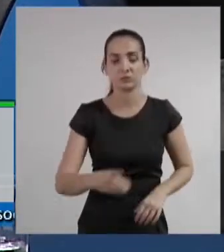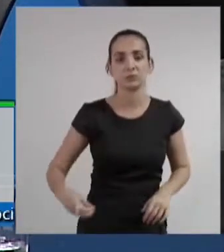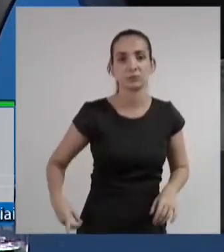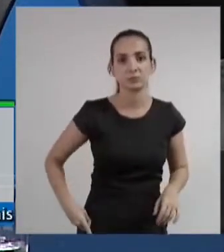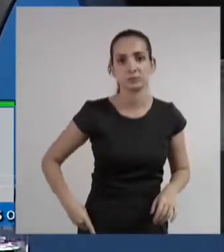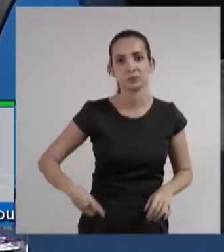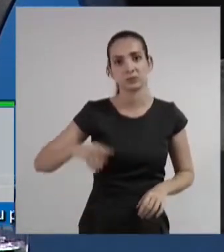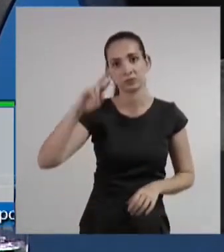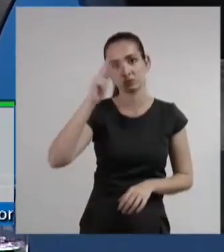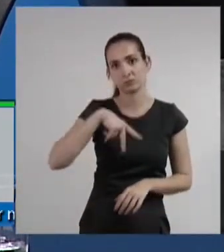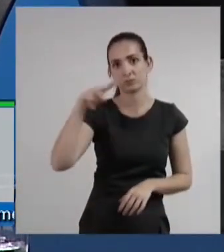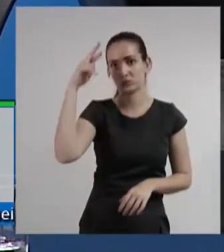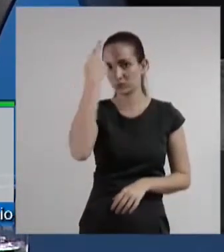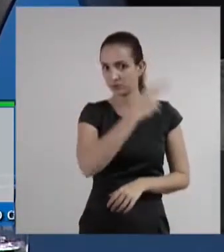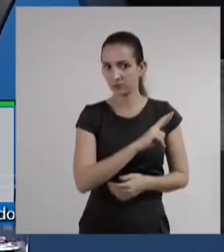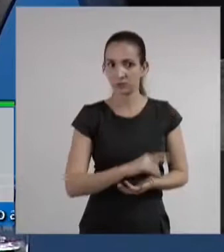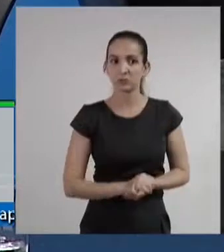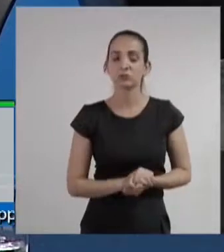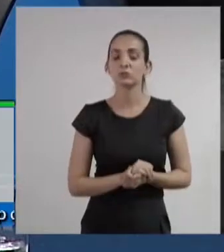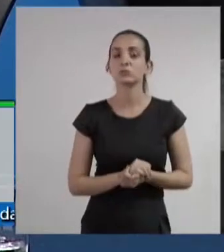Em discussão.